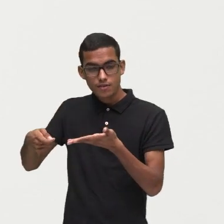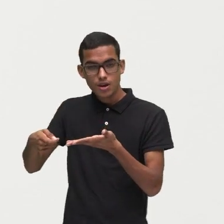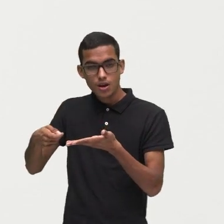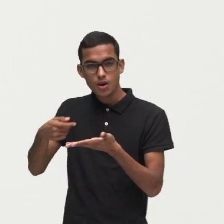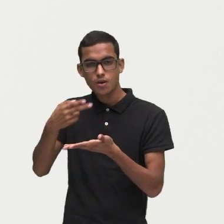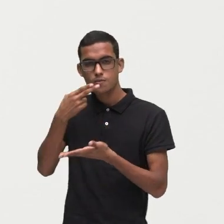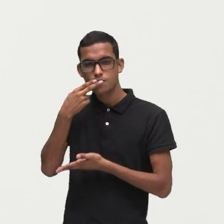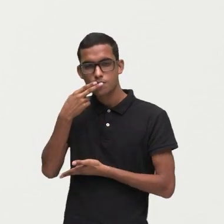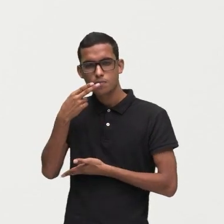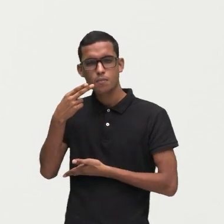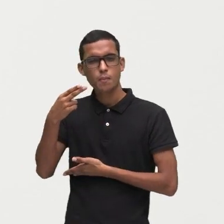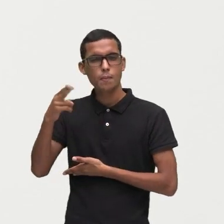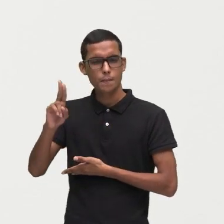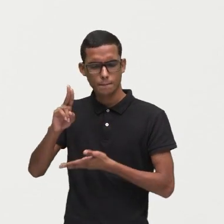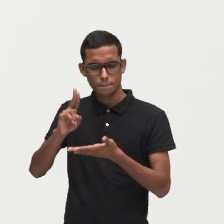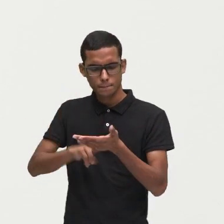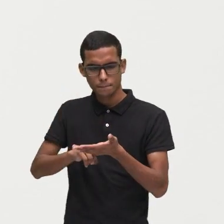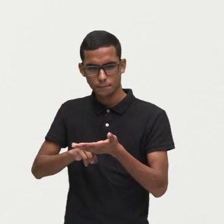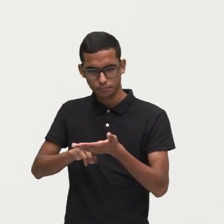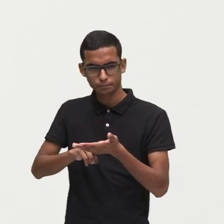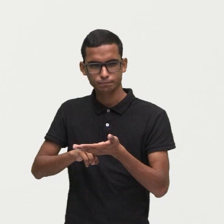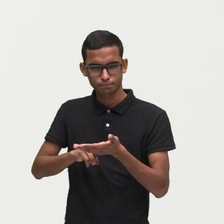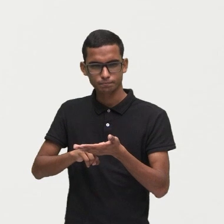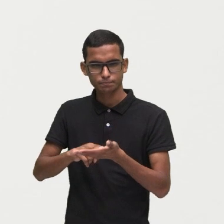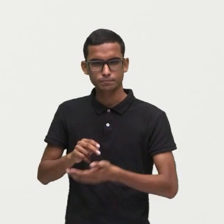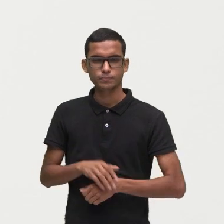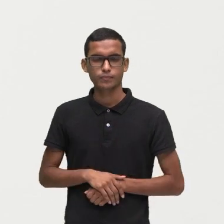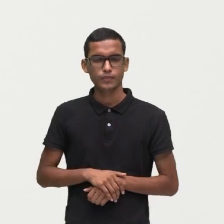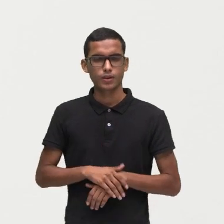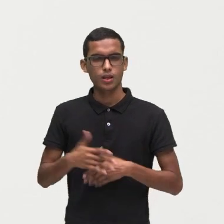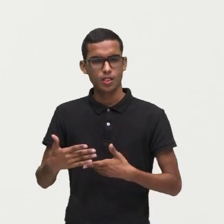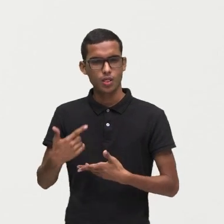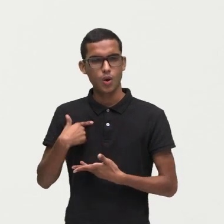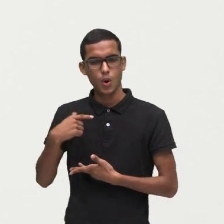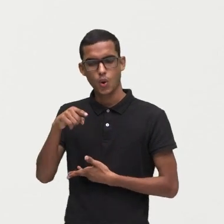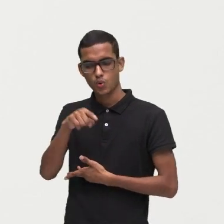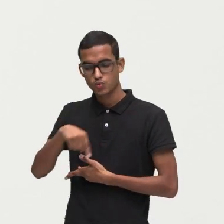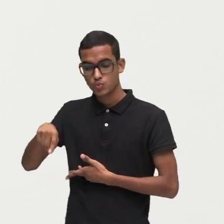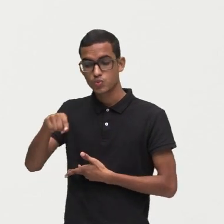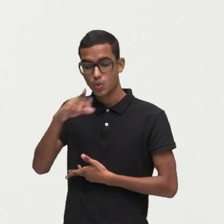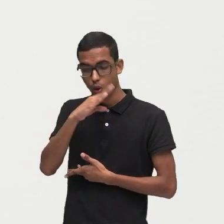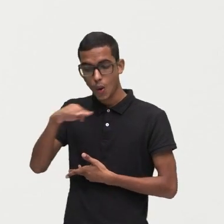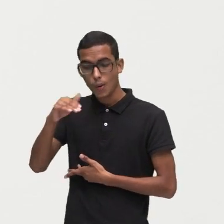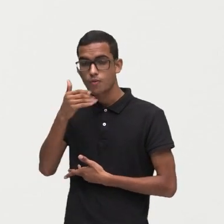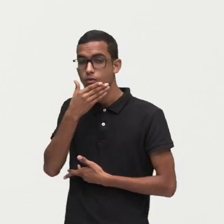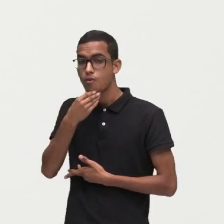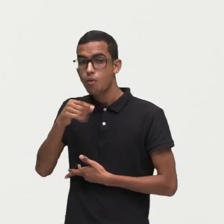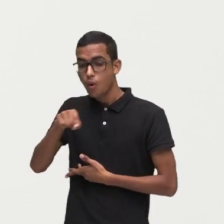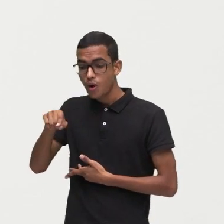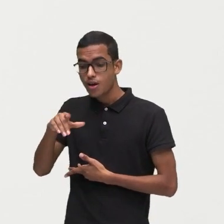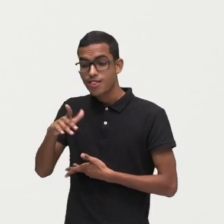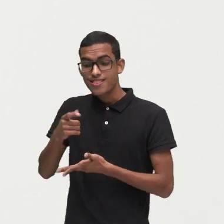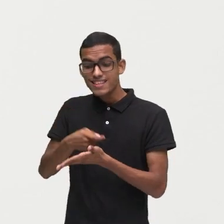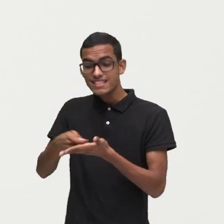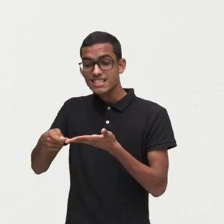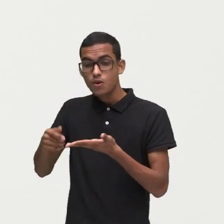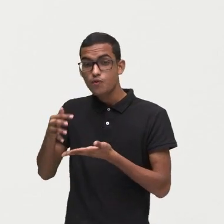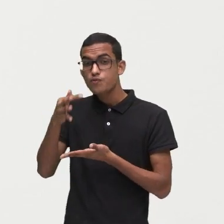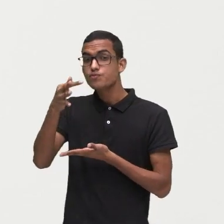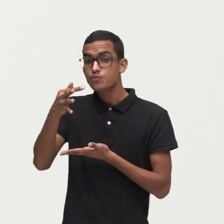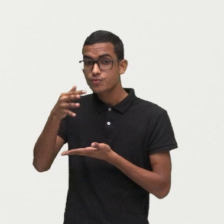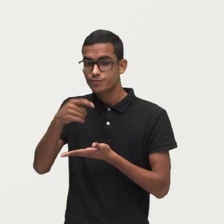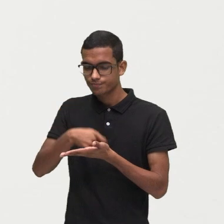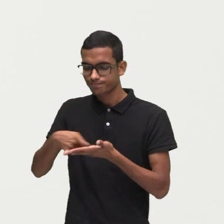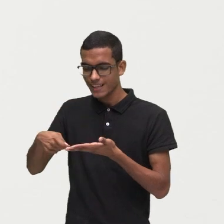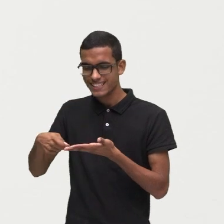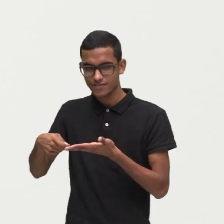verbo escrever. Aqui, ó, estou dizendo que os meninos, os garotos, escreverão uma carta.